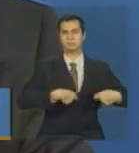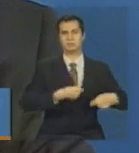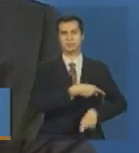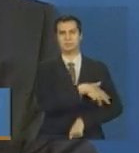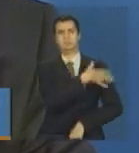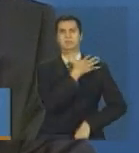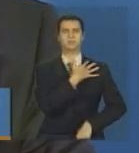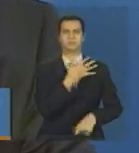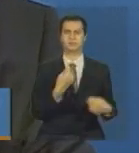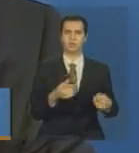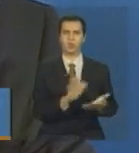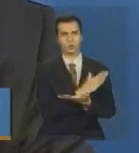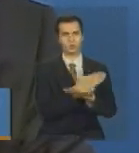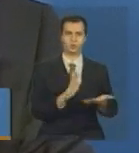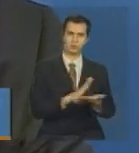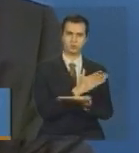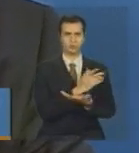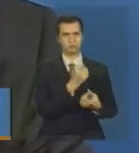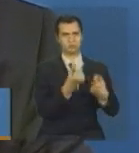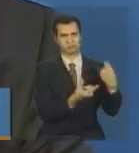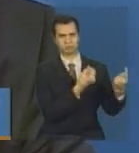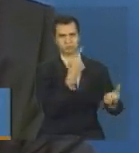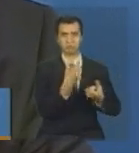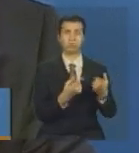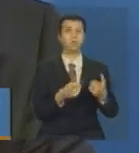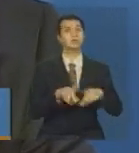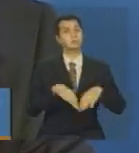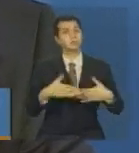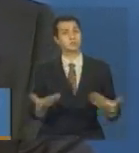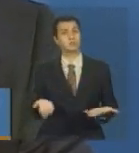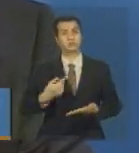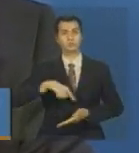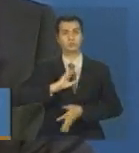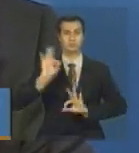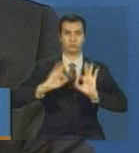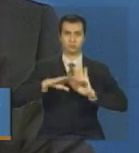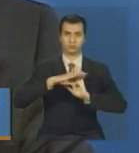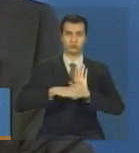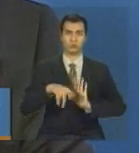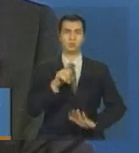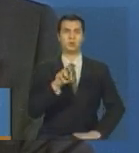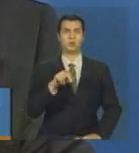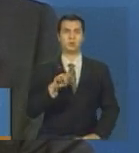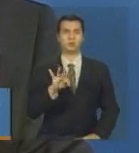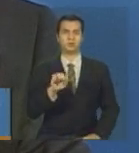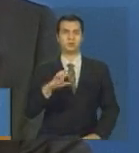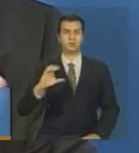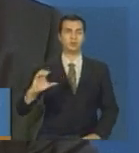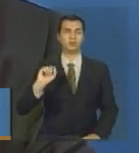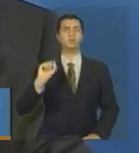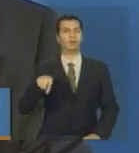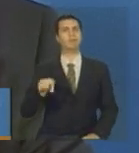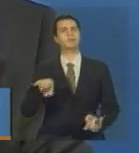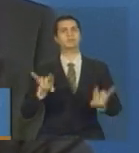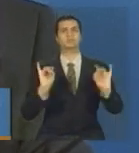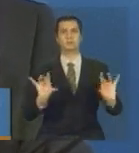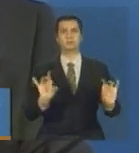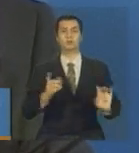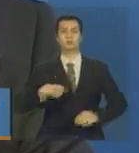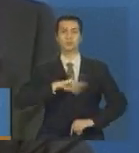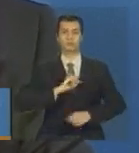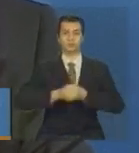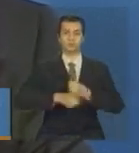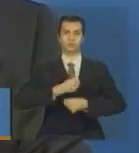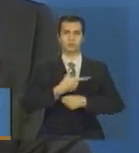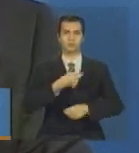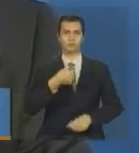inicial e continuada dentro do Pronatec dá exatamente conta disso. Nós estamos, ainda em 2011, já tivemos a parceria